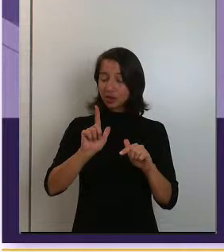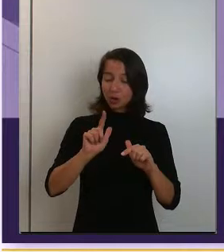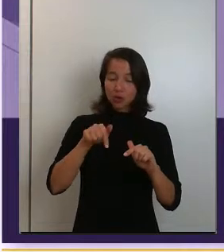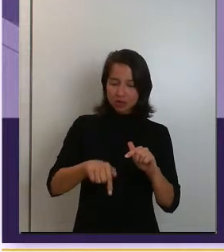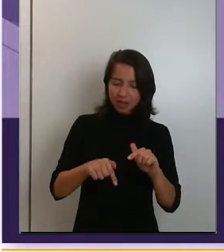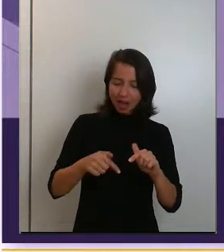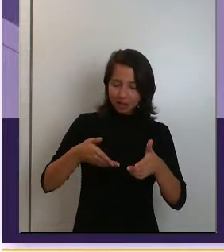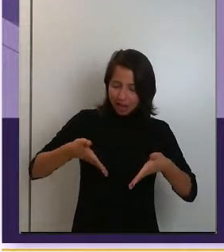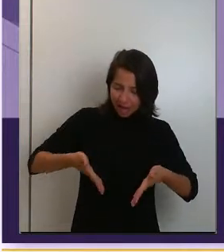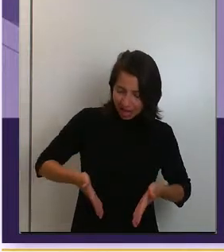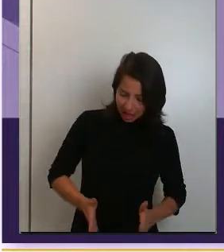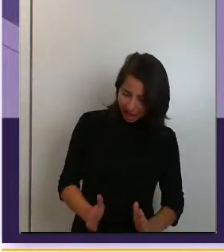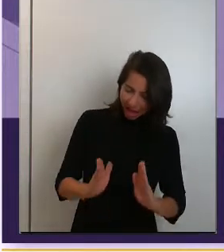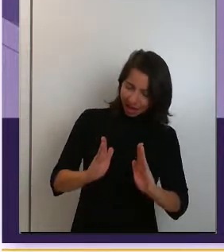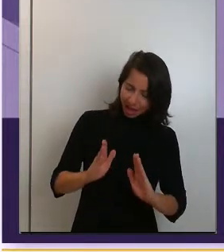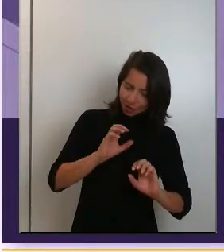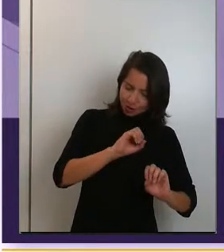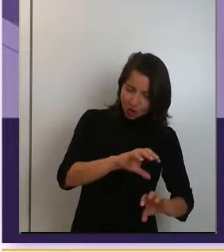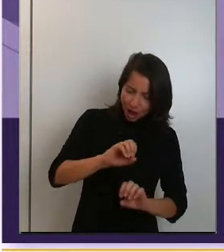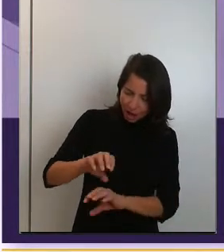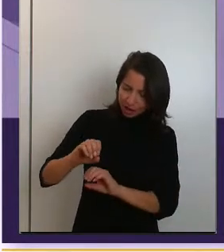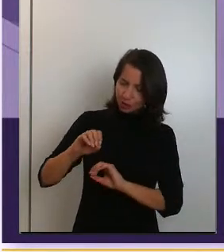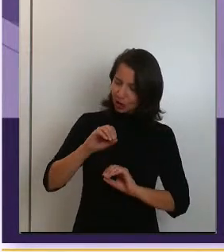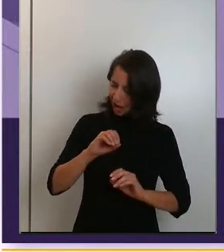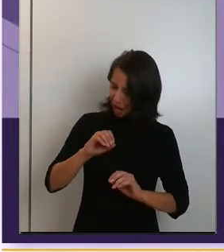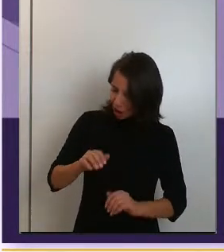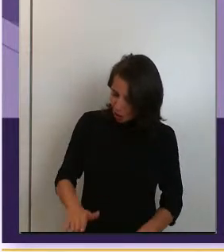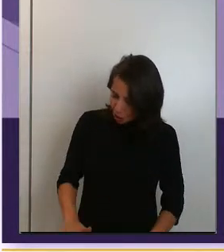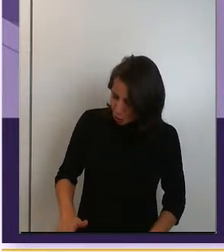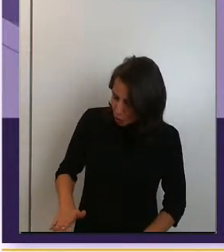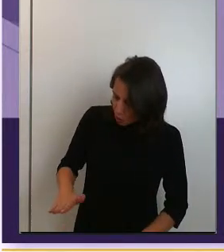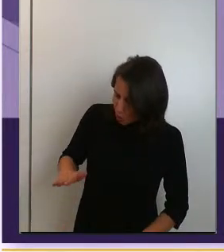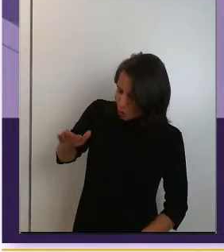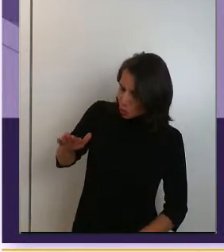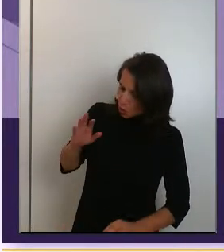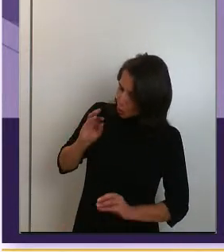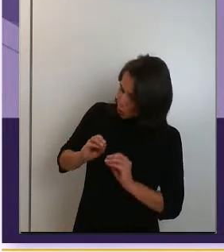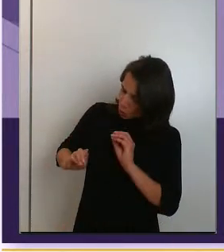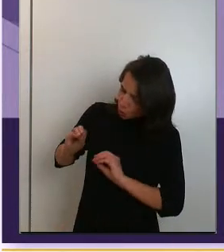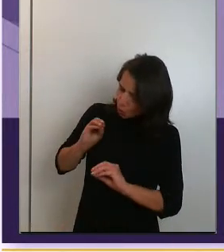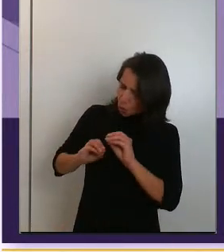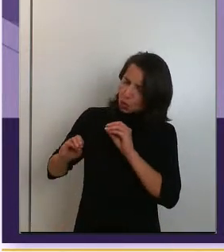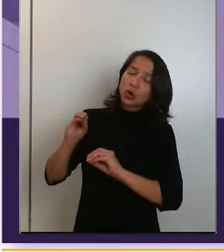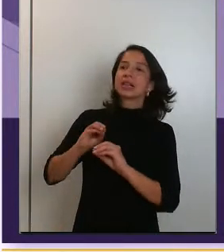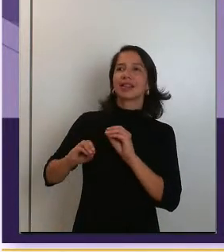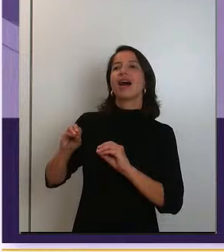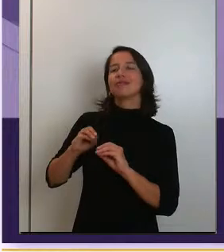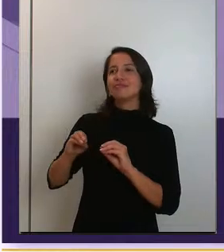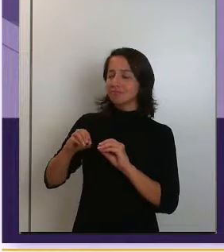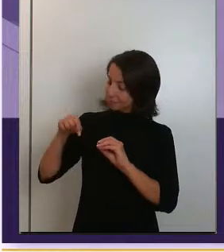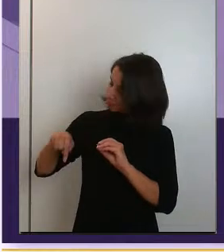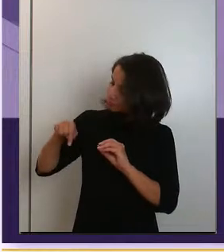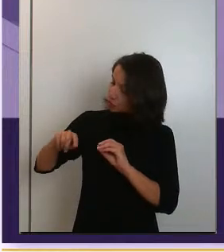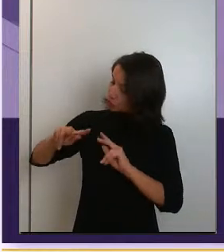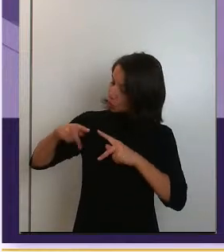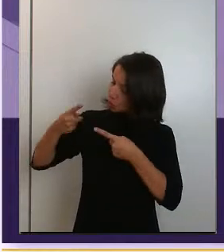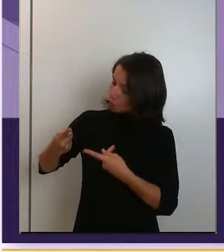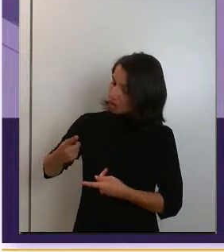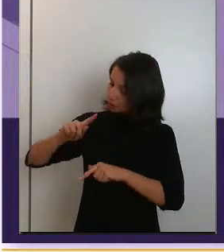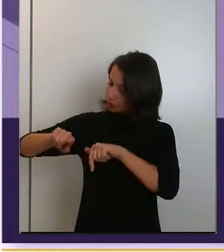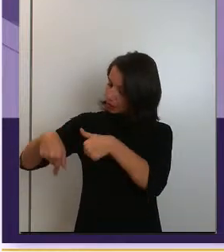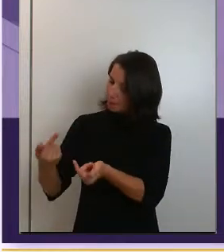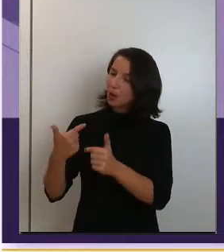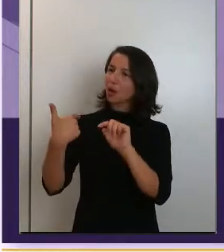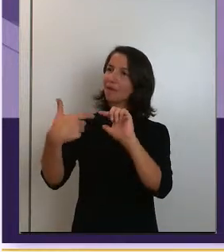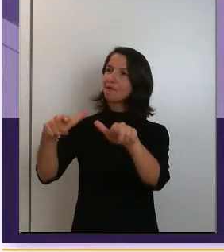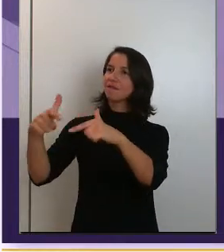educar, criar novos seres humanos que também vão trabalhar ali naquele sistema capitalista. Ela argumenta ainda que não é essa natureza improdutiva do